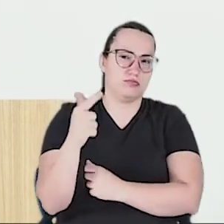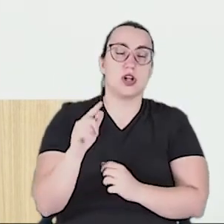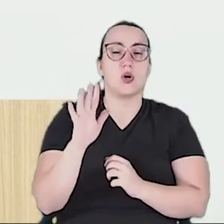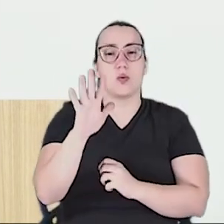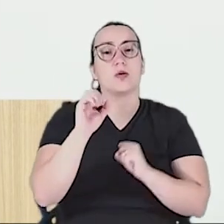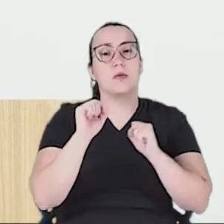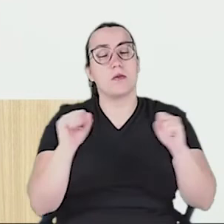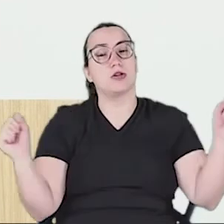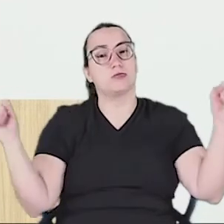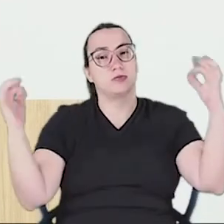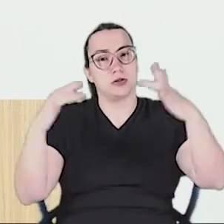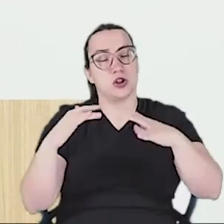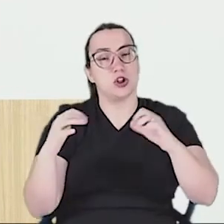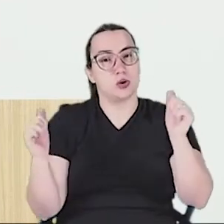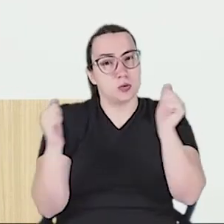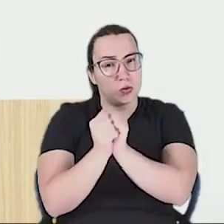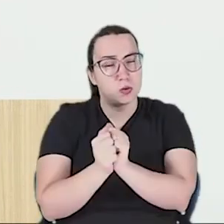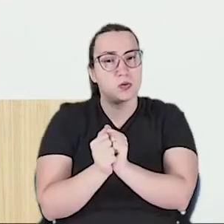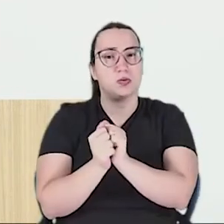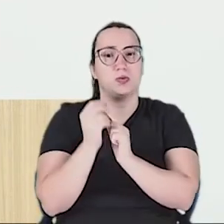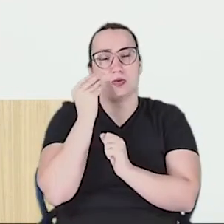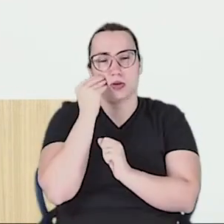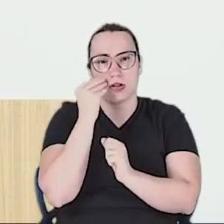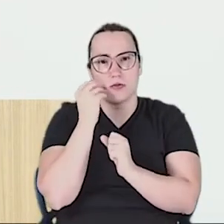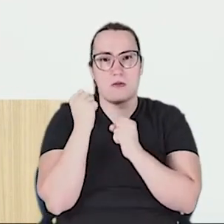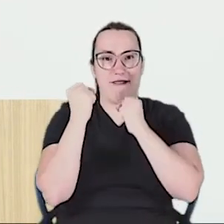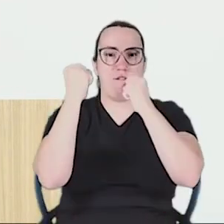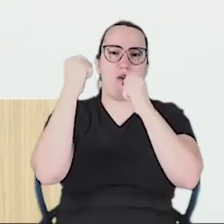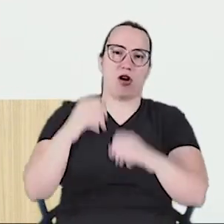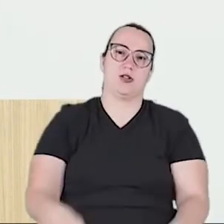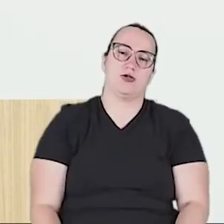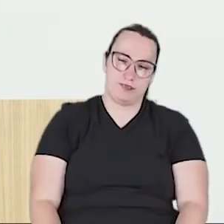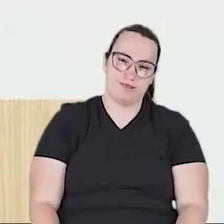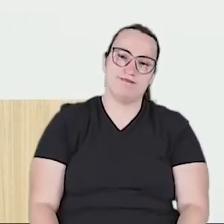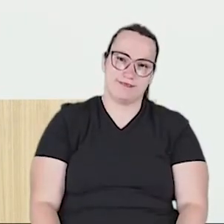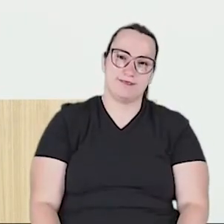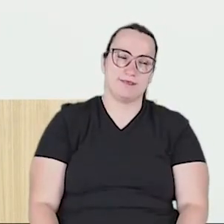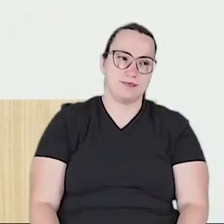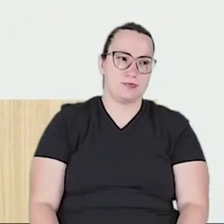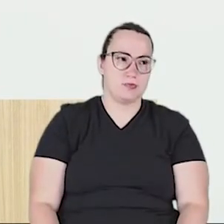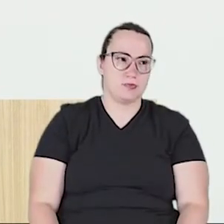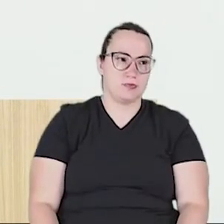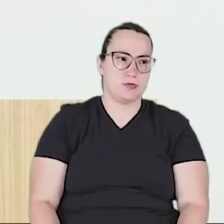com certeza, juntos somos mais fortes. Tá? No momento é só, Excelência.